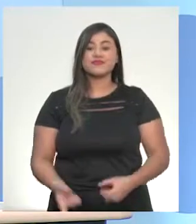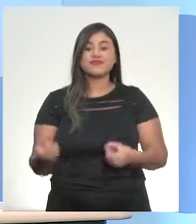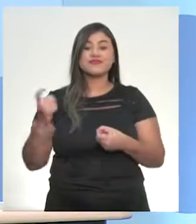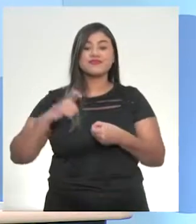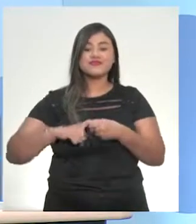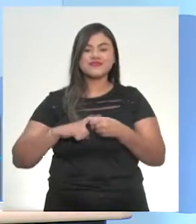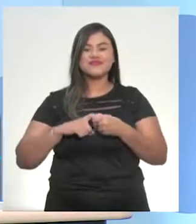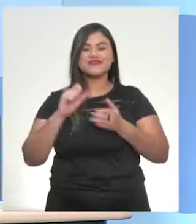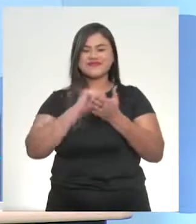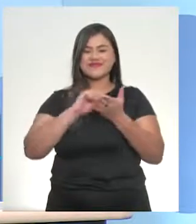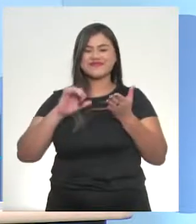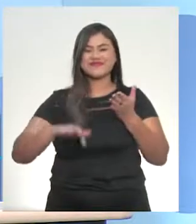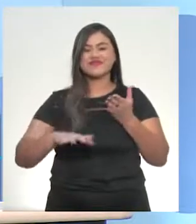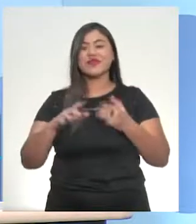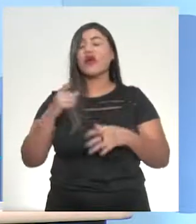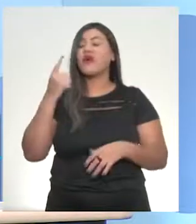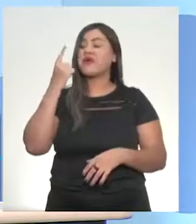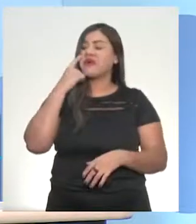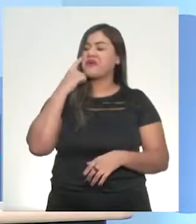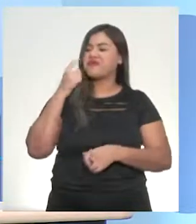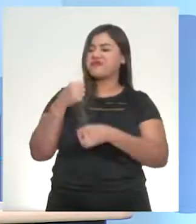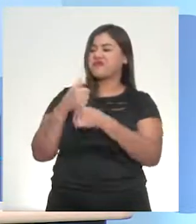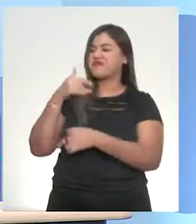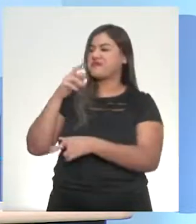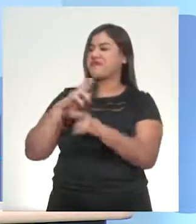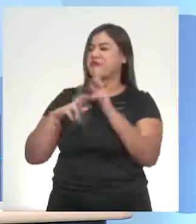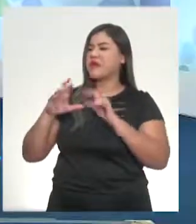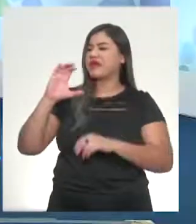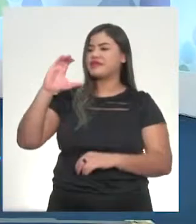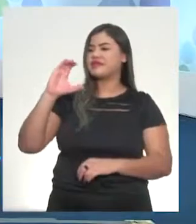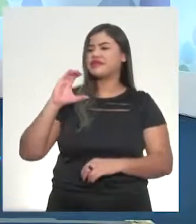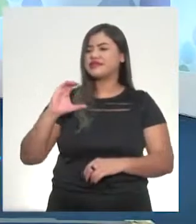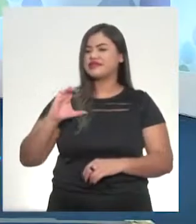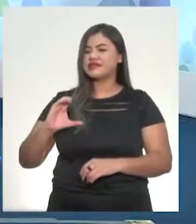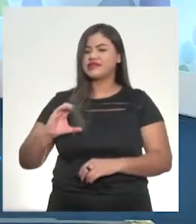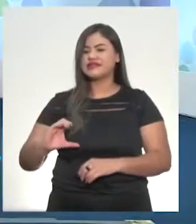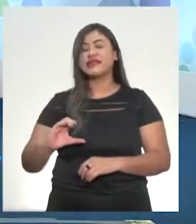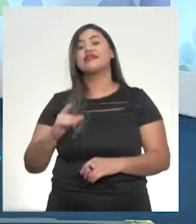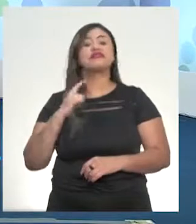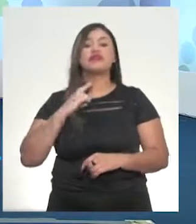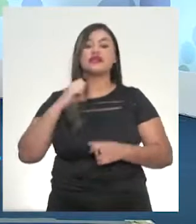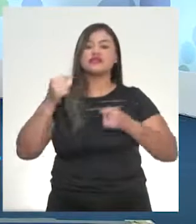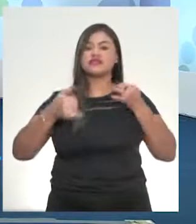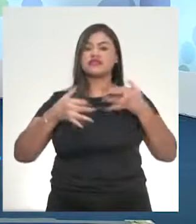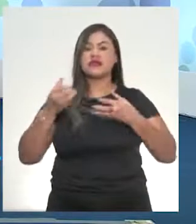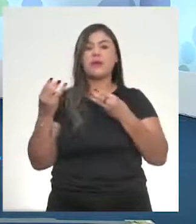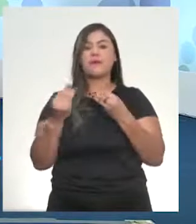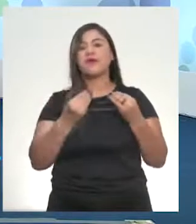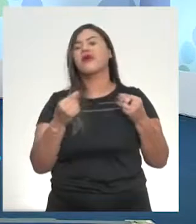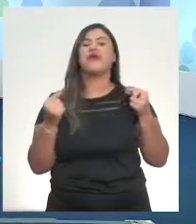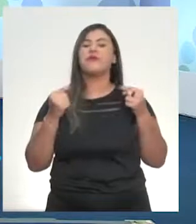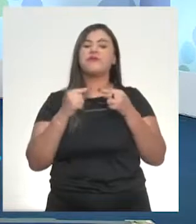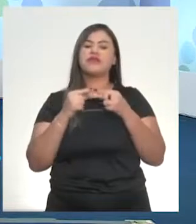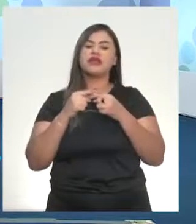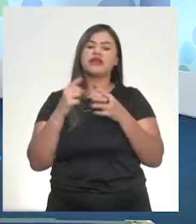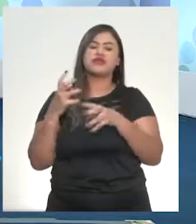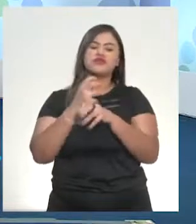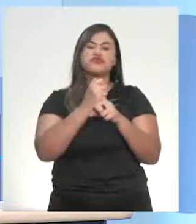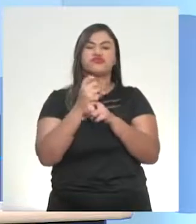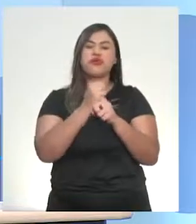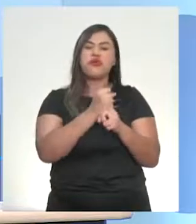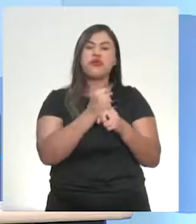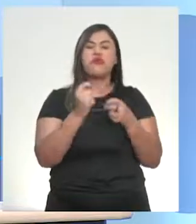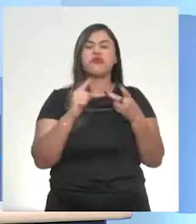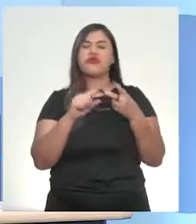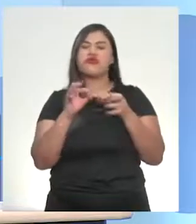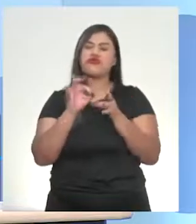Voltamos da atividade. Olha, professora Inês, eu adorei ver aqui, só aparece C, C, C, e tem um monte de justificativa, falando até que conta fez, o que tem a